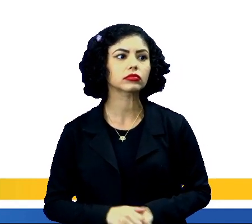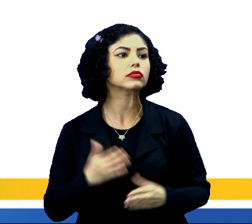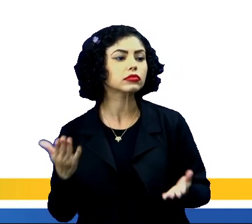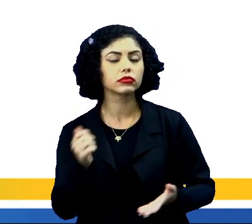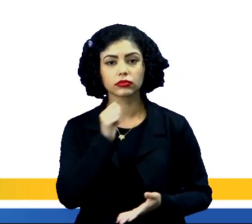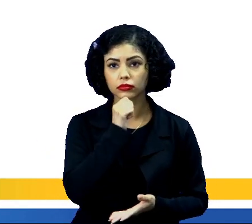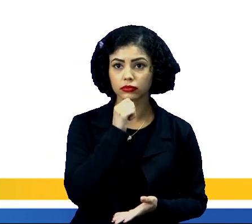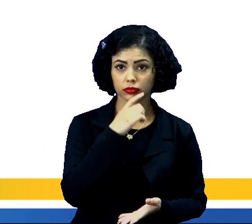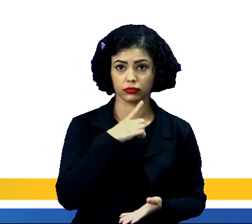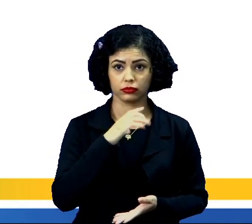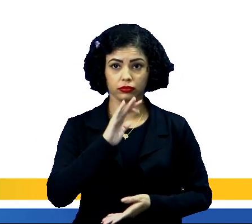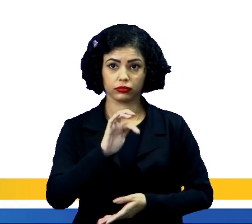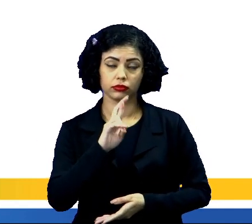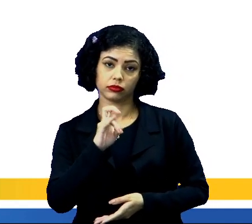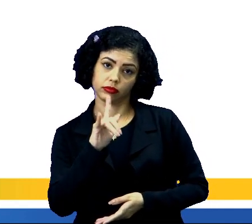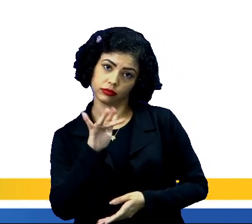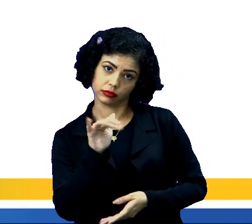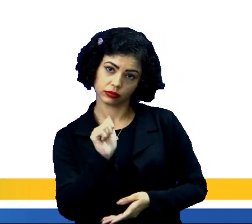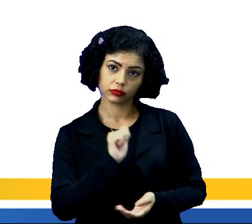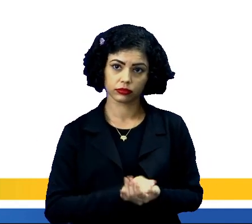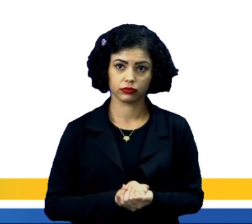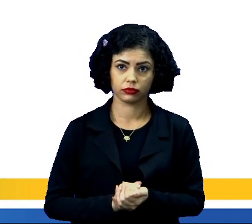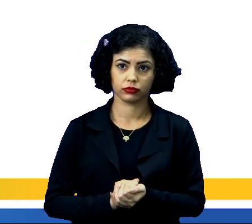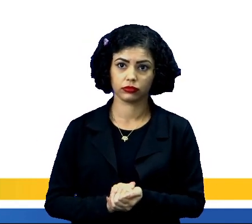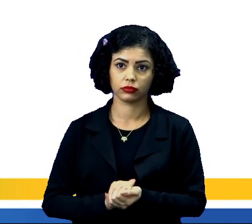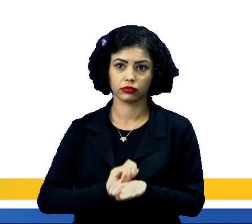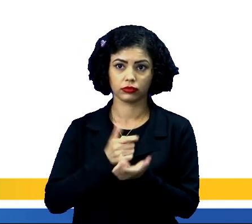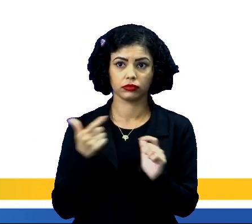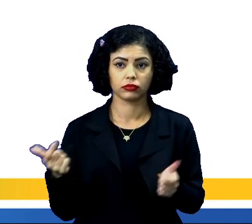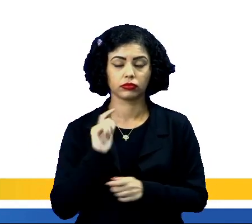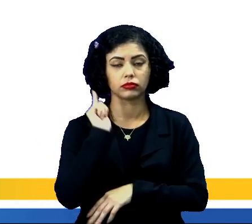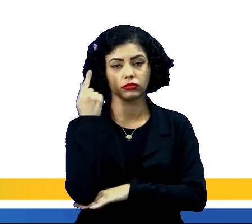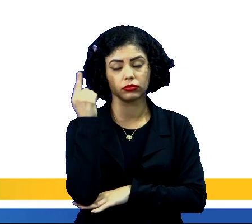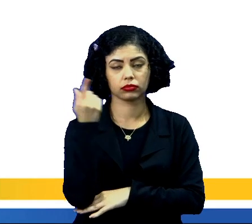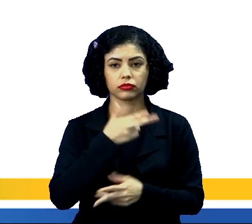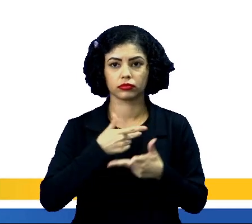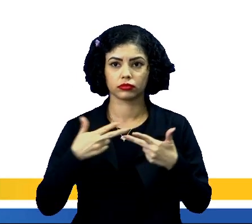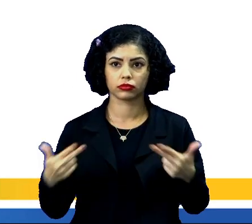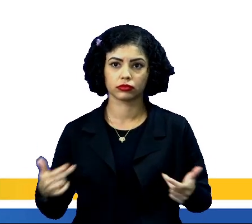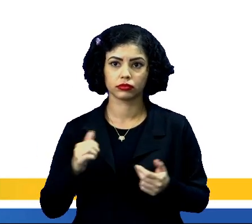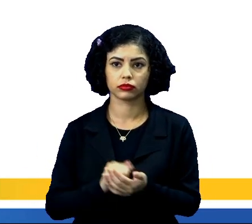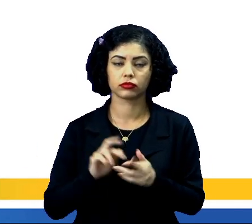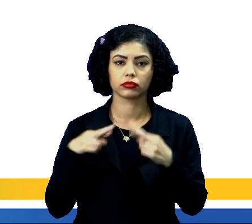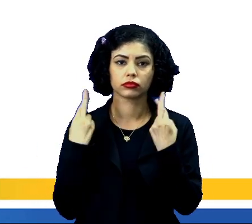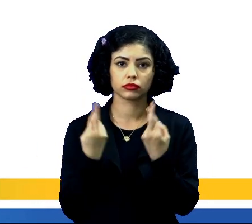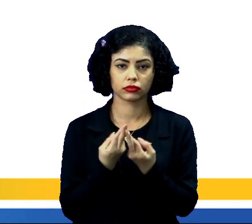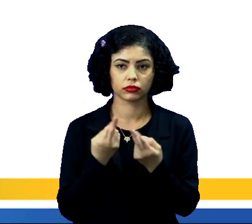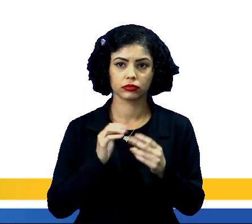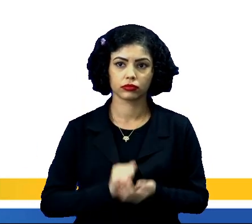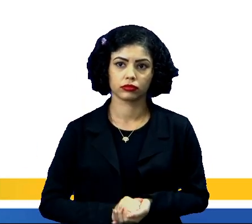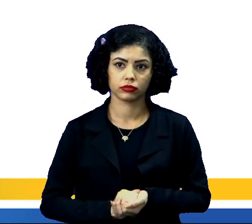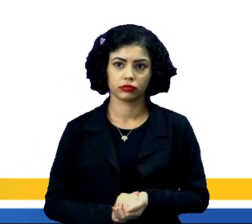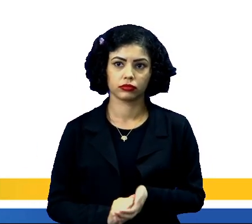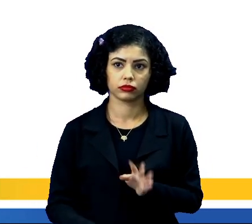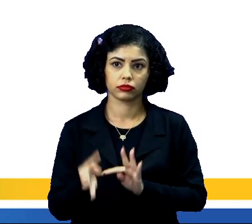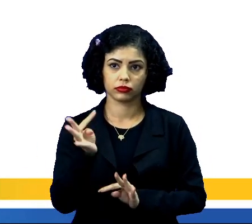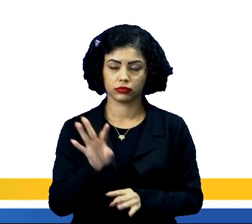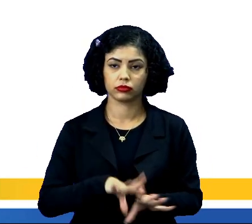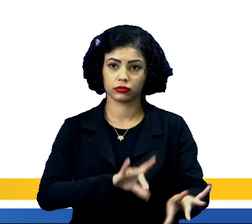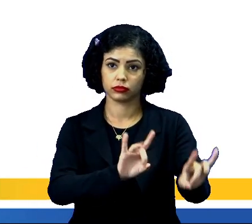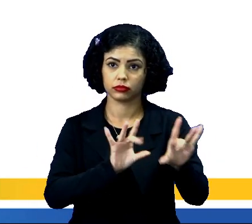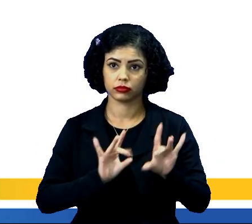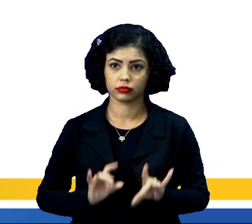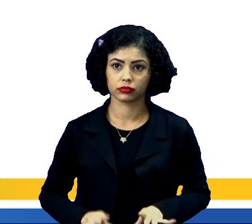Daí temos a cartografia, que é o ramo aí da geografia, uma extensão da geografia, que tem como objetivo reunir